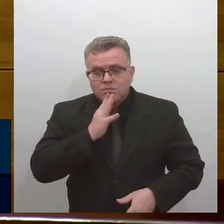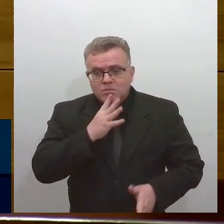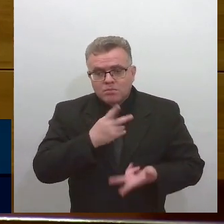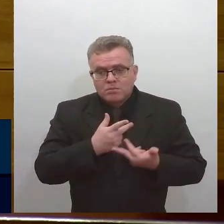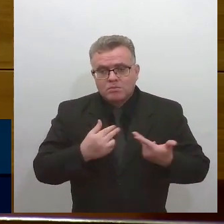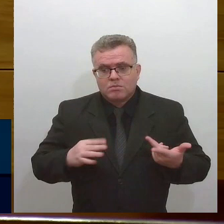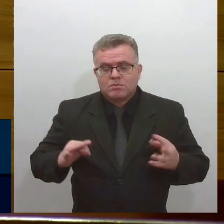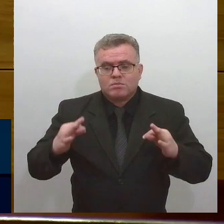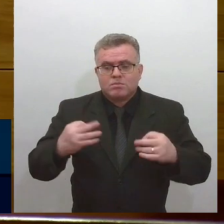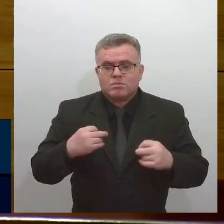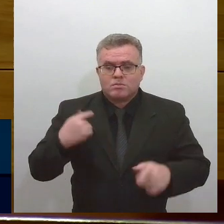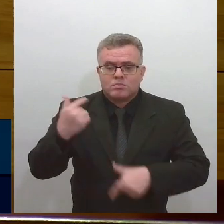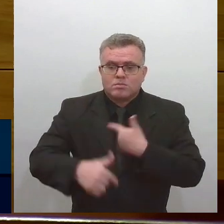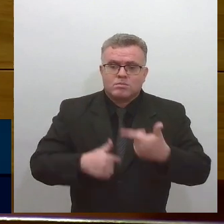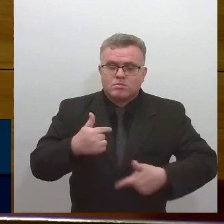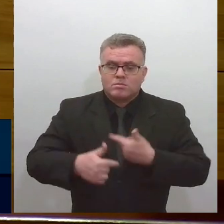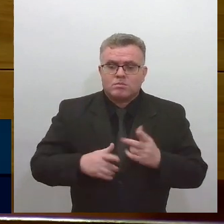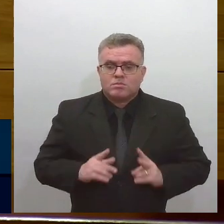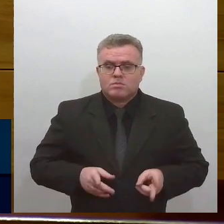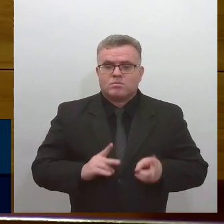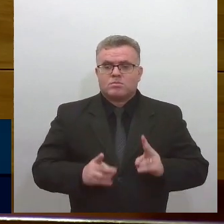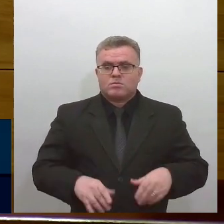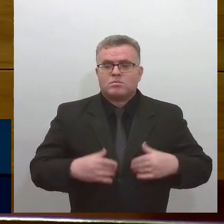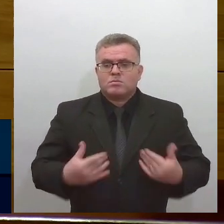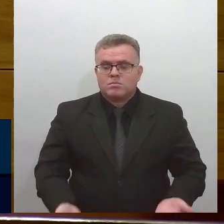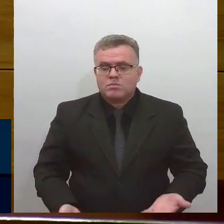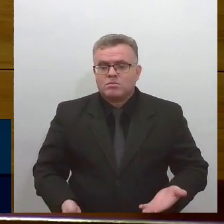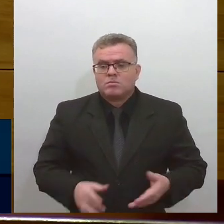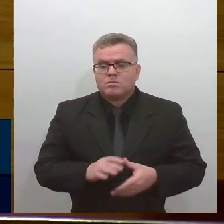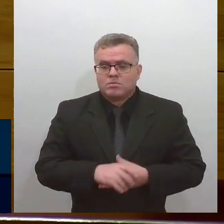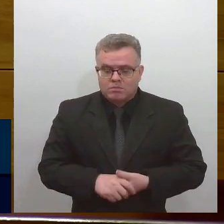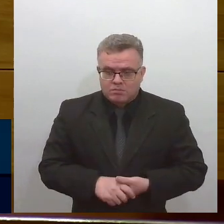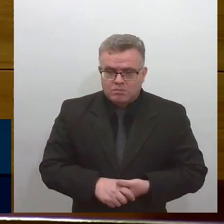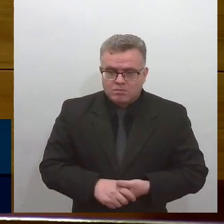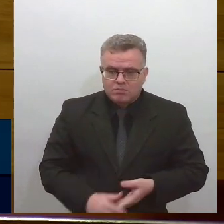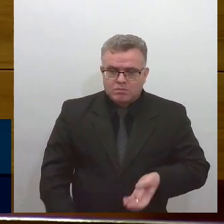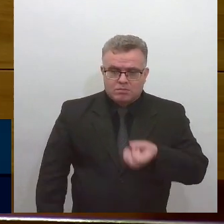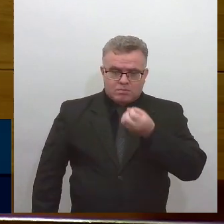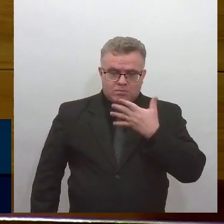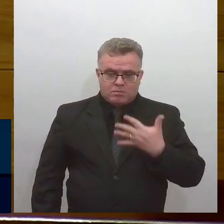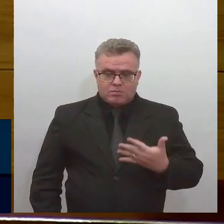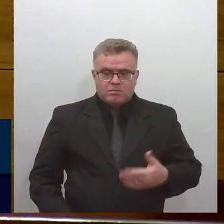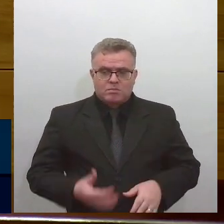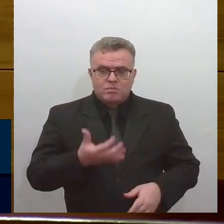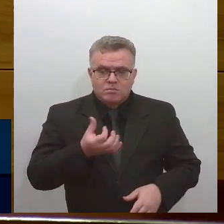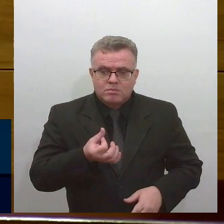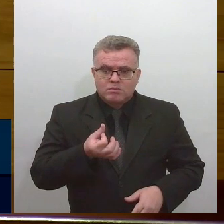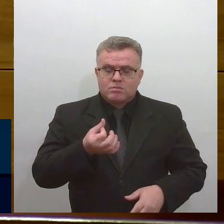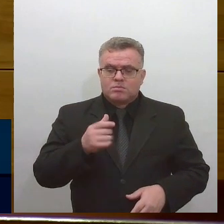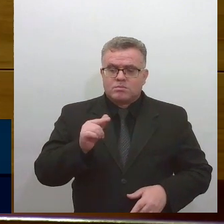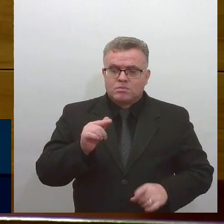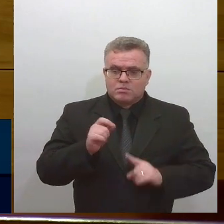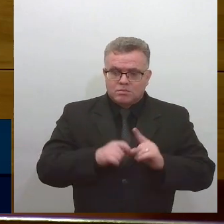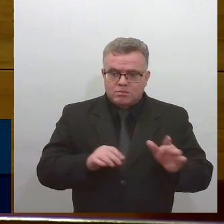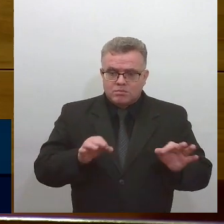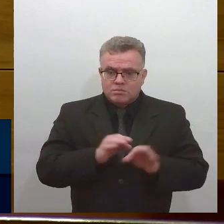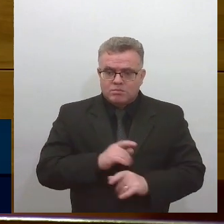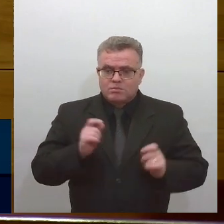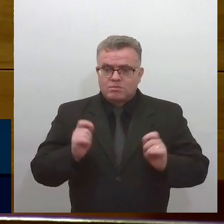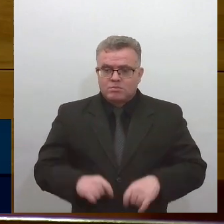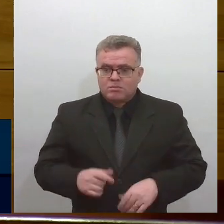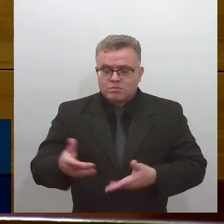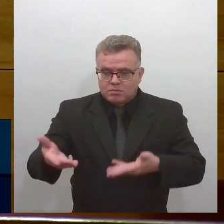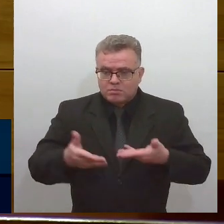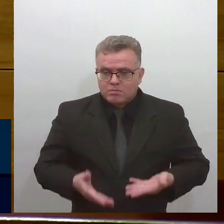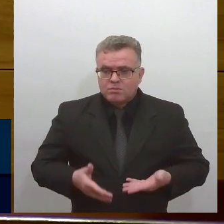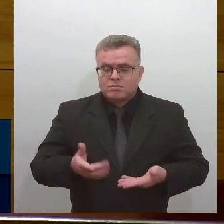trabalho que vem sendo feito pelo denite e é bom que daqui a se se meses né o senhor volte à casa pra gente ver realmente a evolução